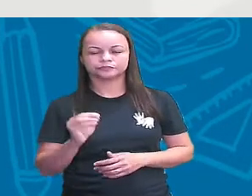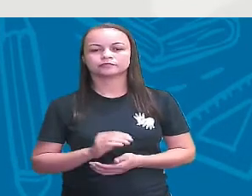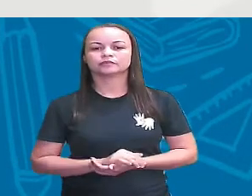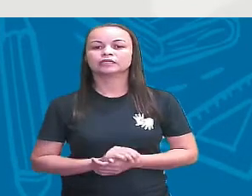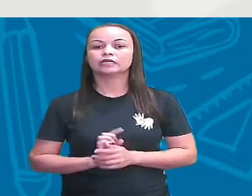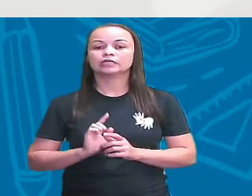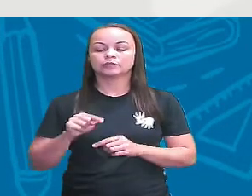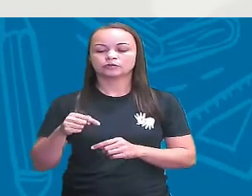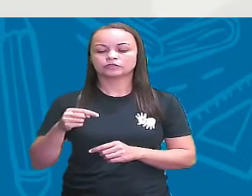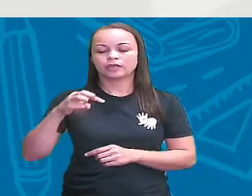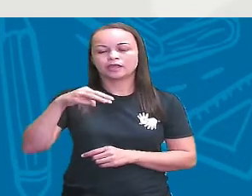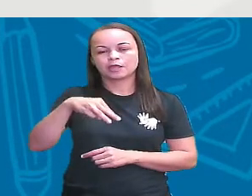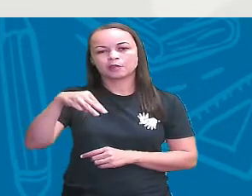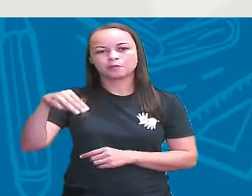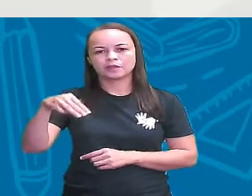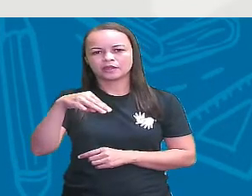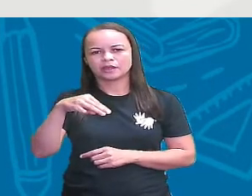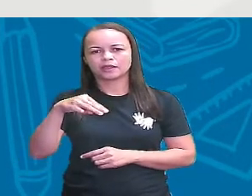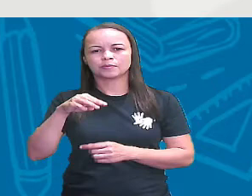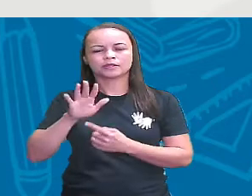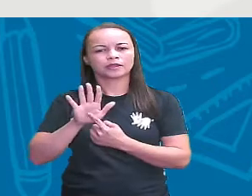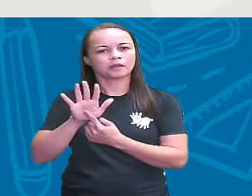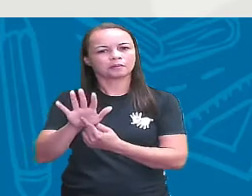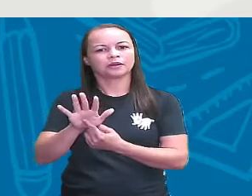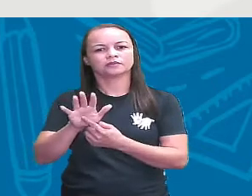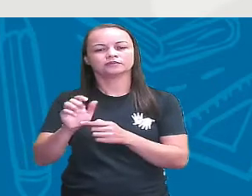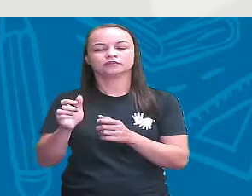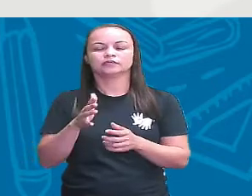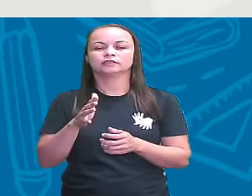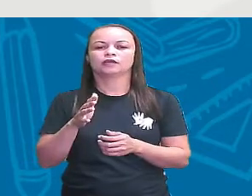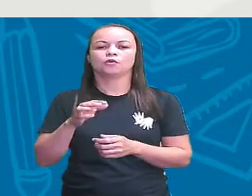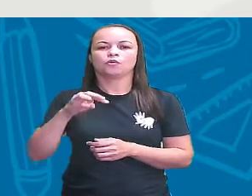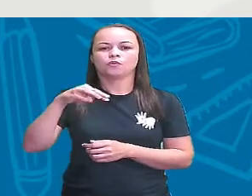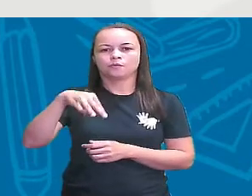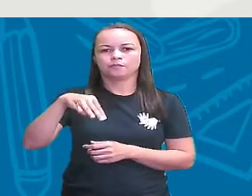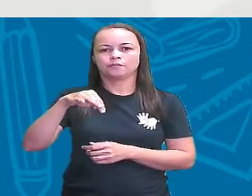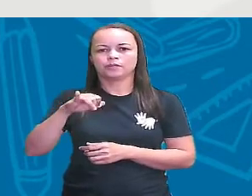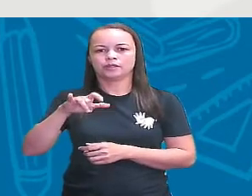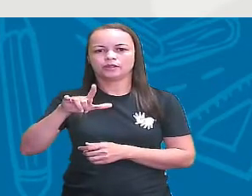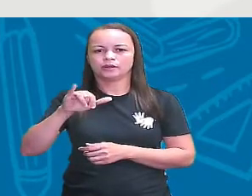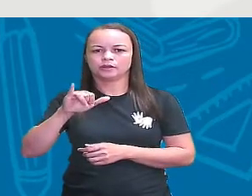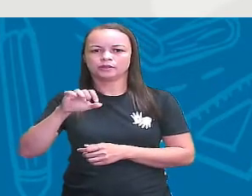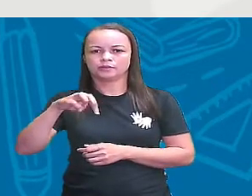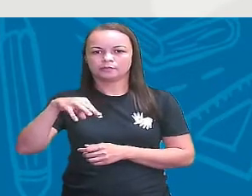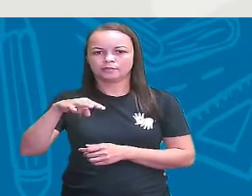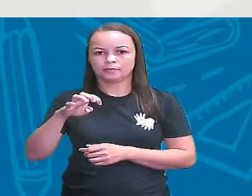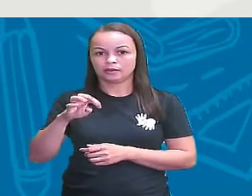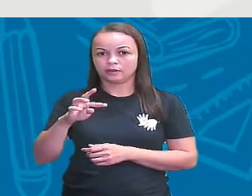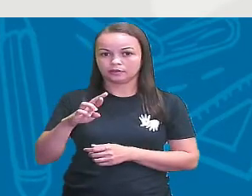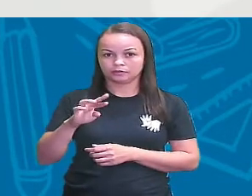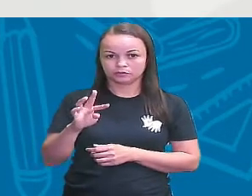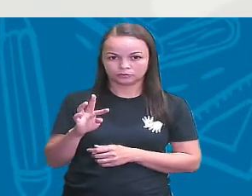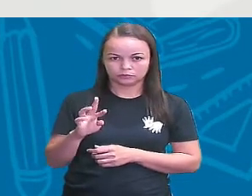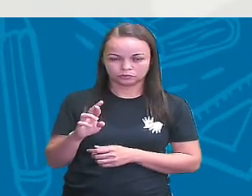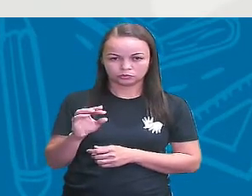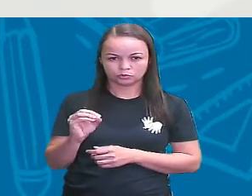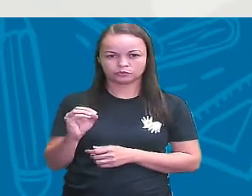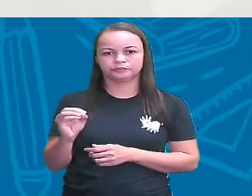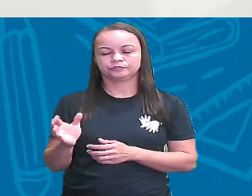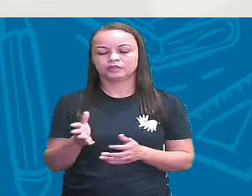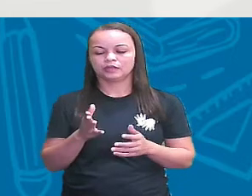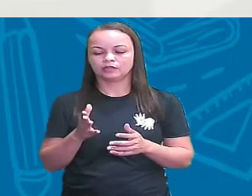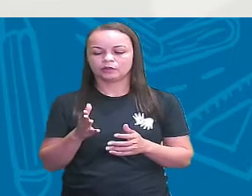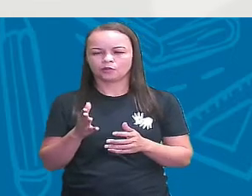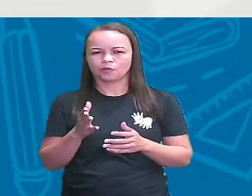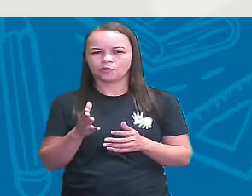tenho o MM, que vai representar o milímetro. Então, observem que eu